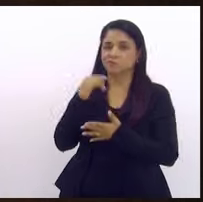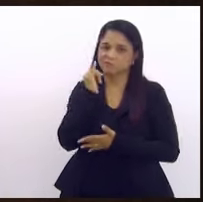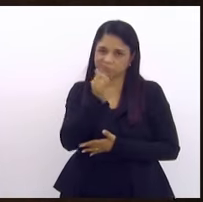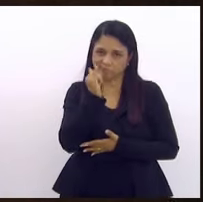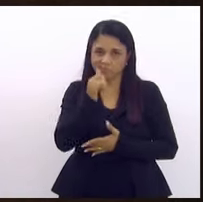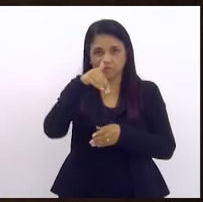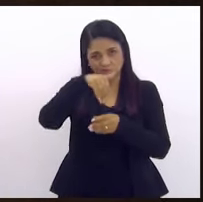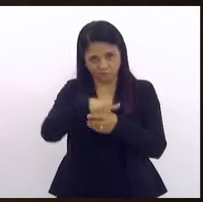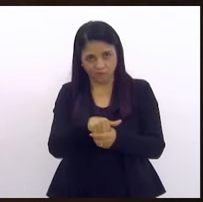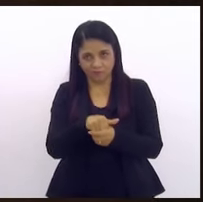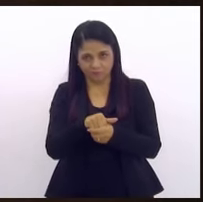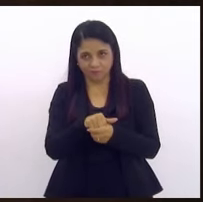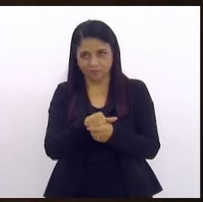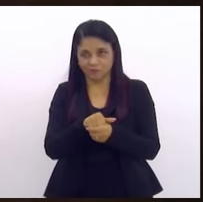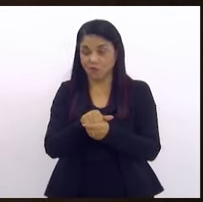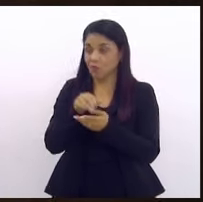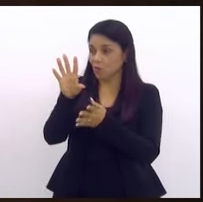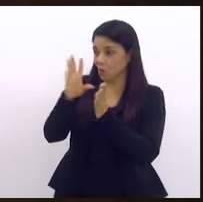declaração.